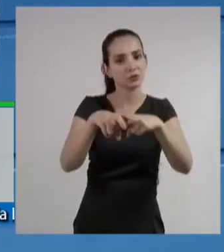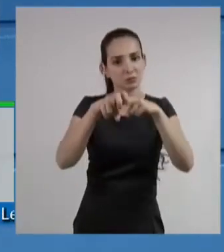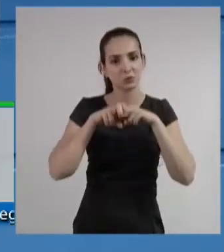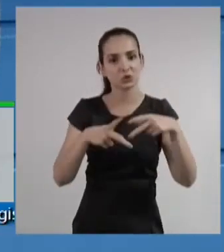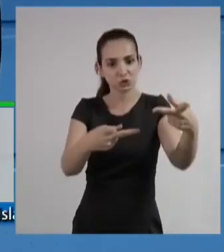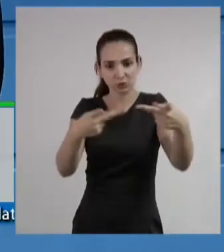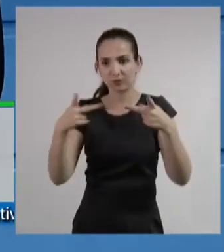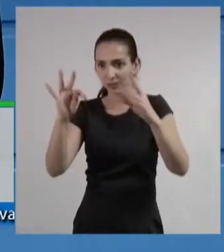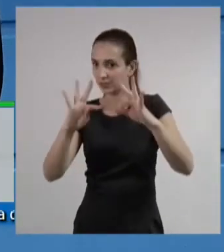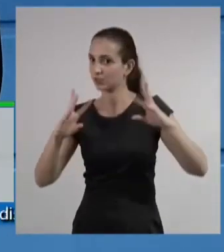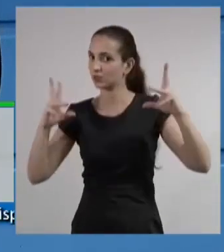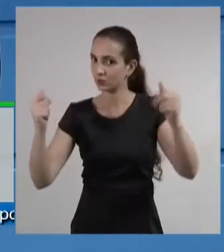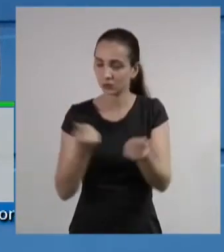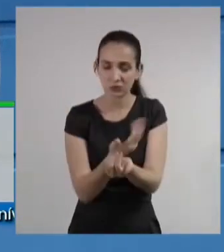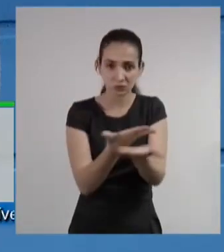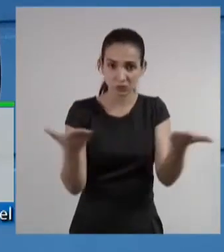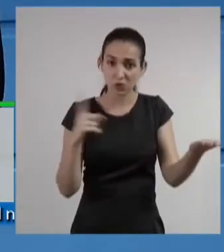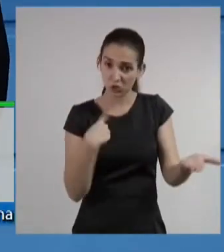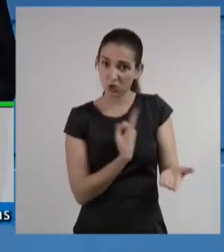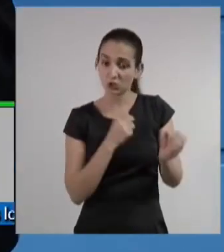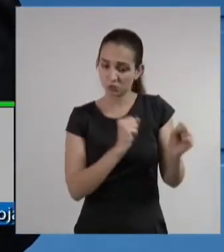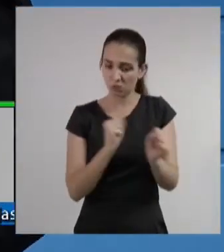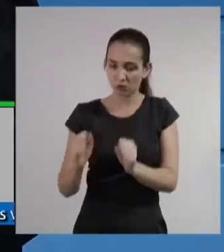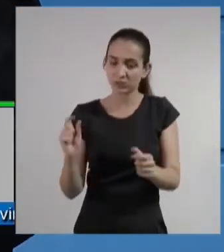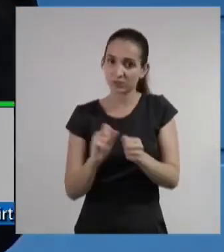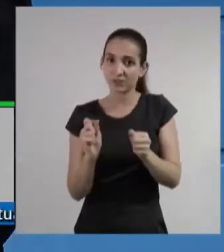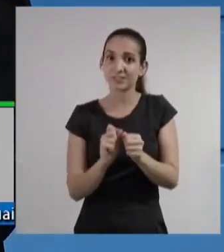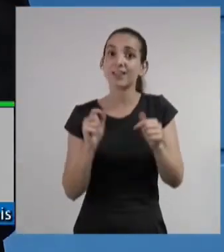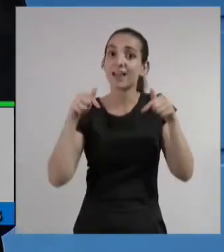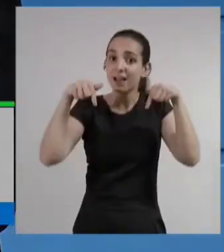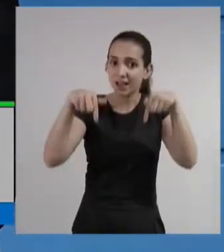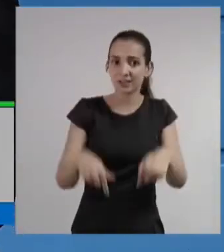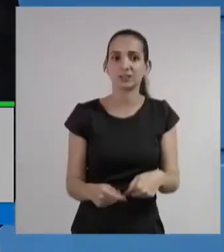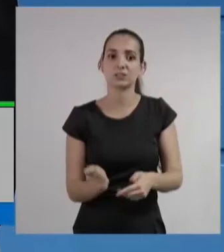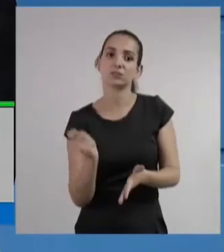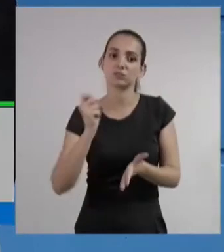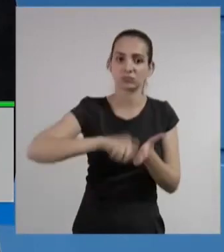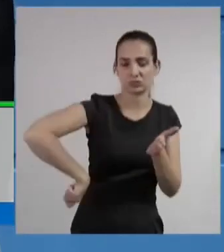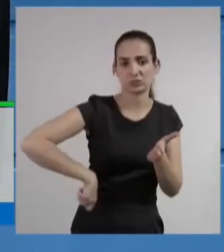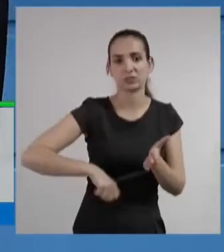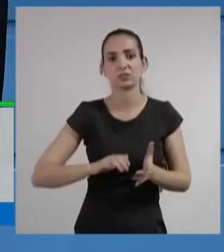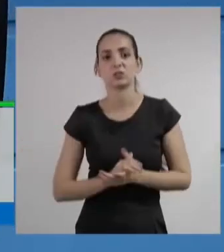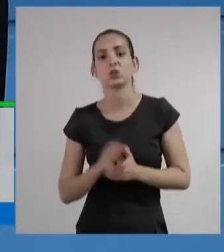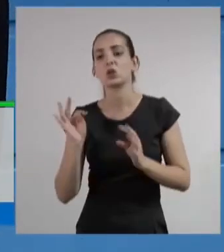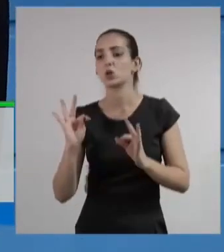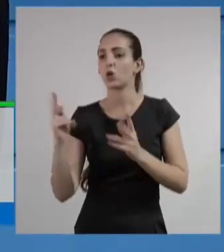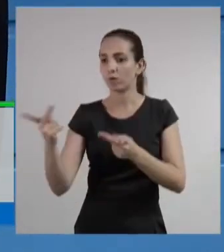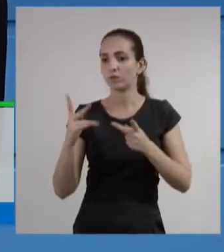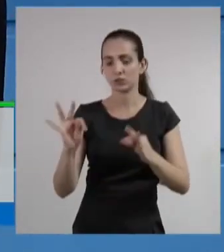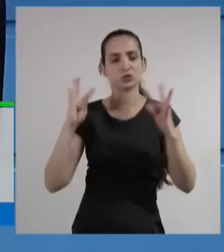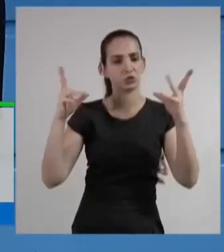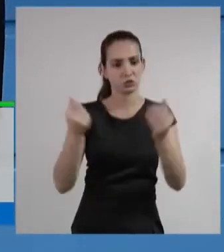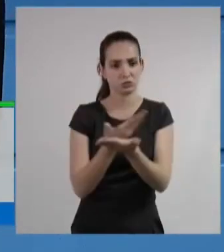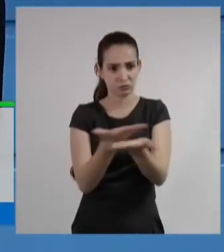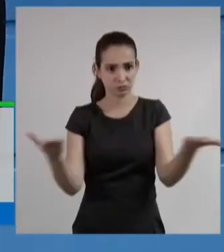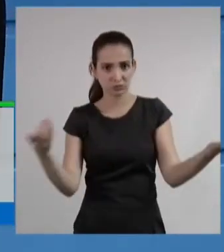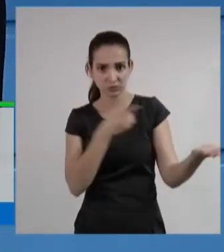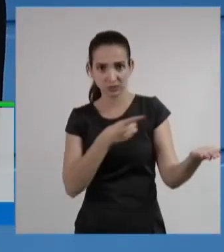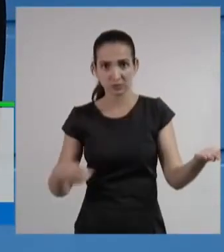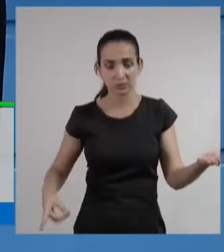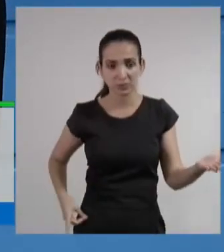pudesse fazer aqui, então, esse registro e convite, evidentemente, a toda a população, a todos os parlamentares,